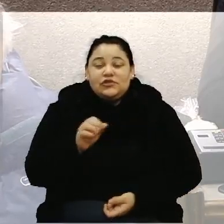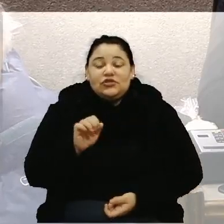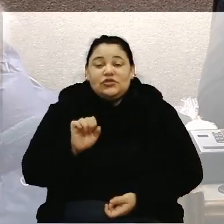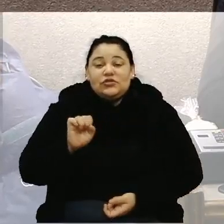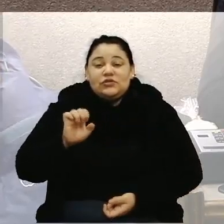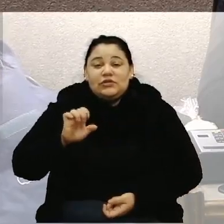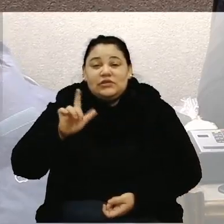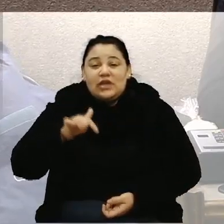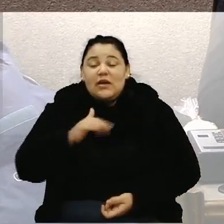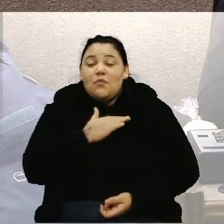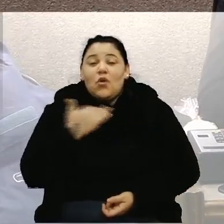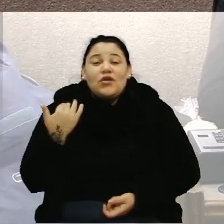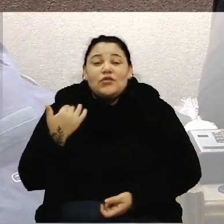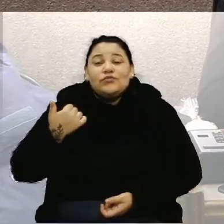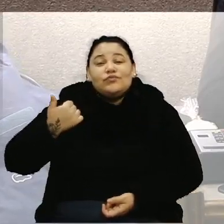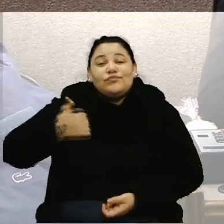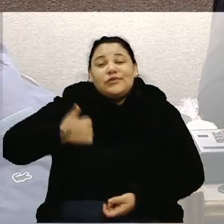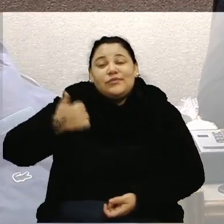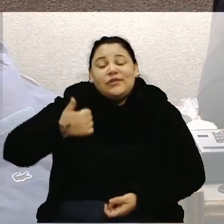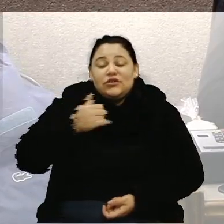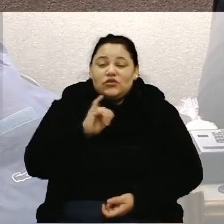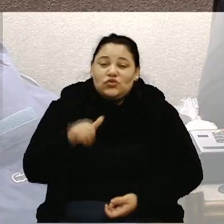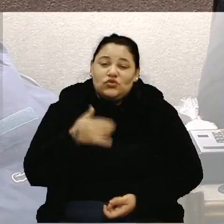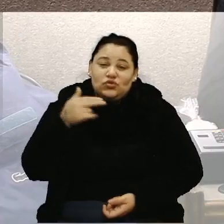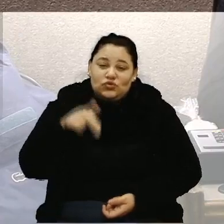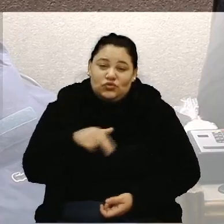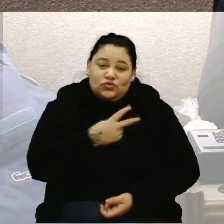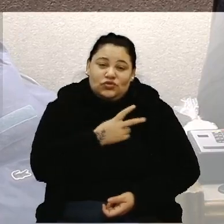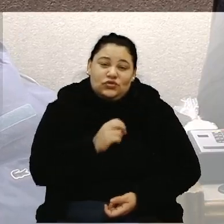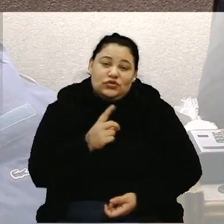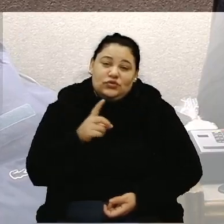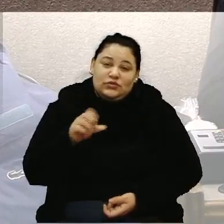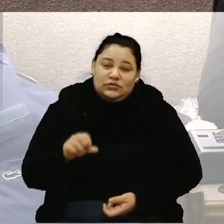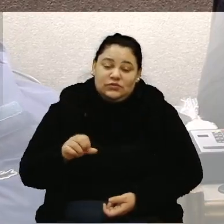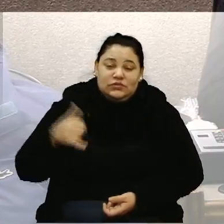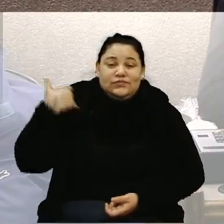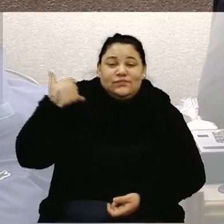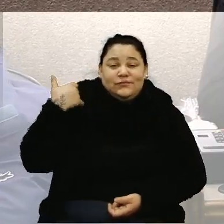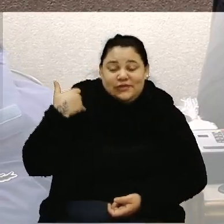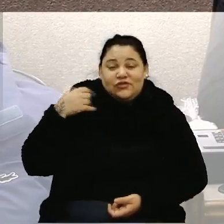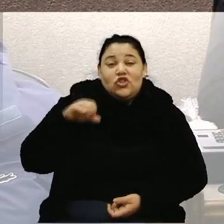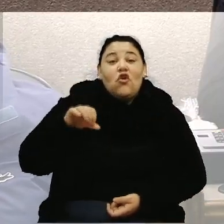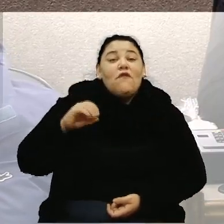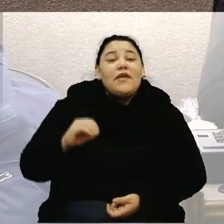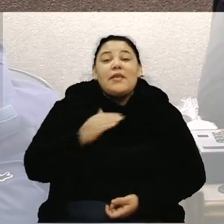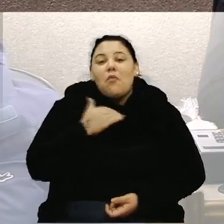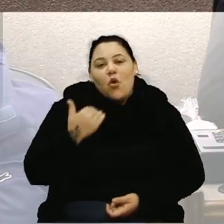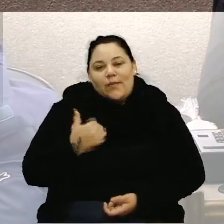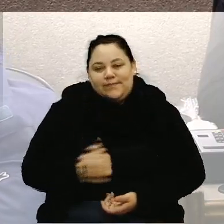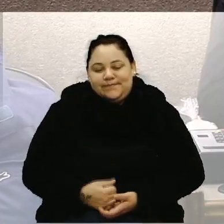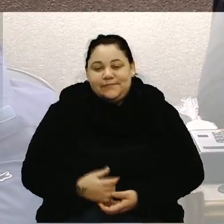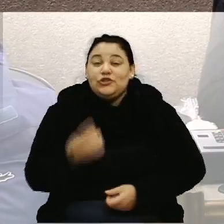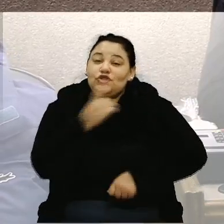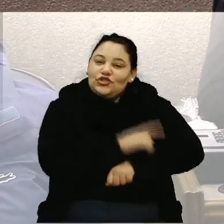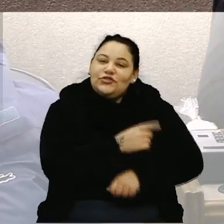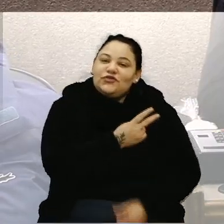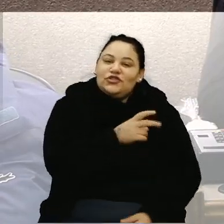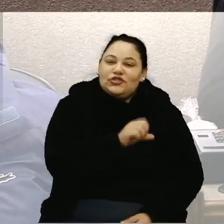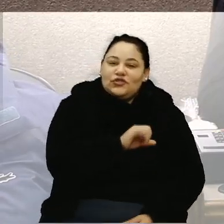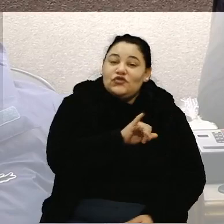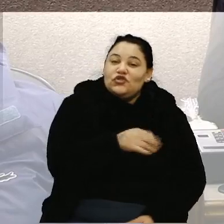dia 1º de julho de 2019, aos 90 anos de idade, sendo que no dia 29 de